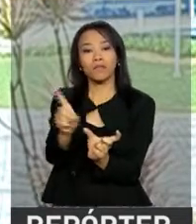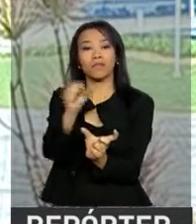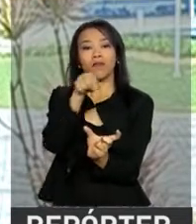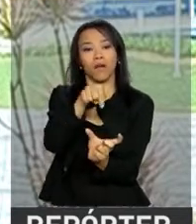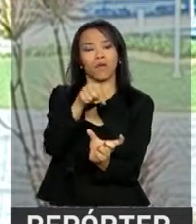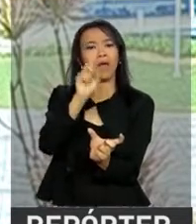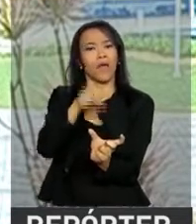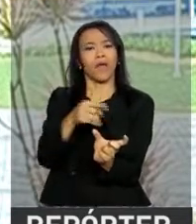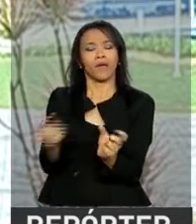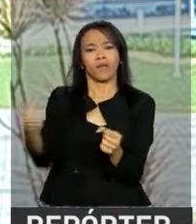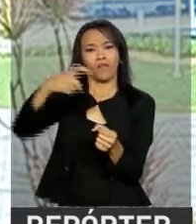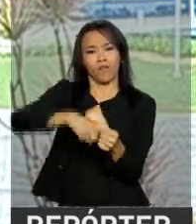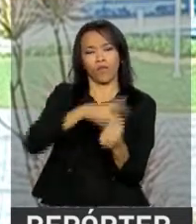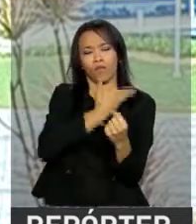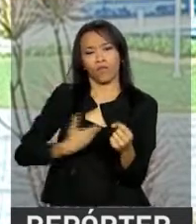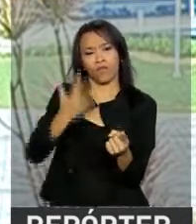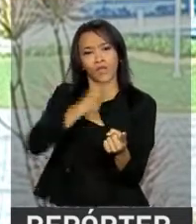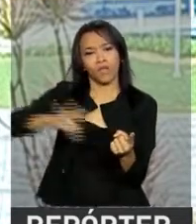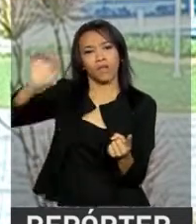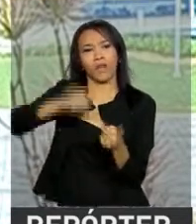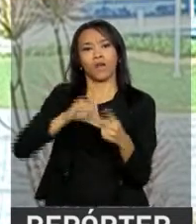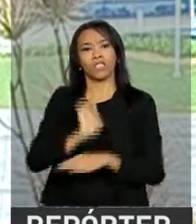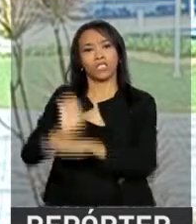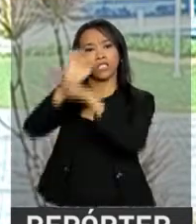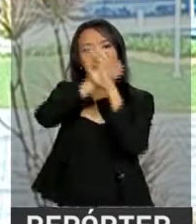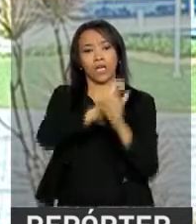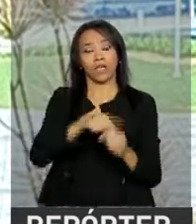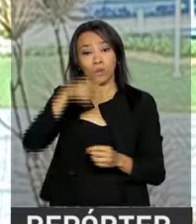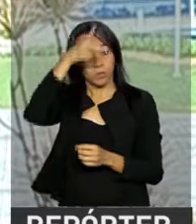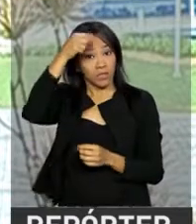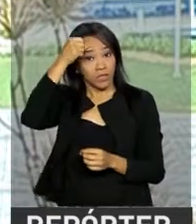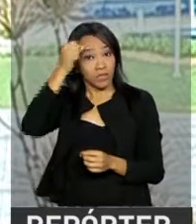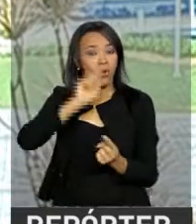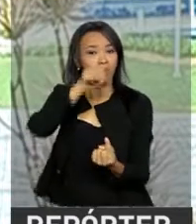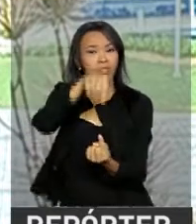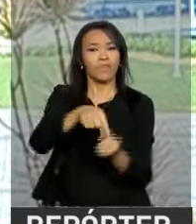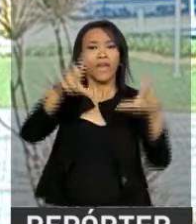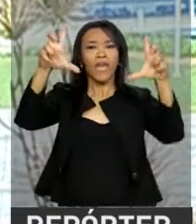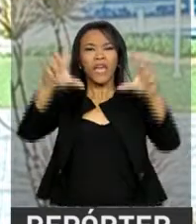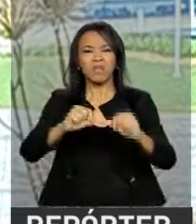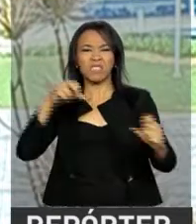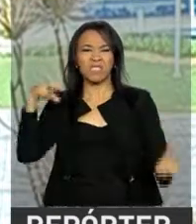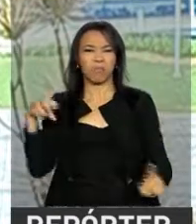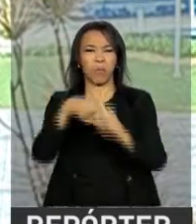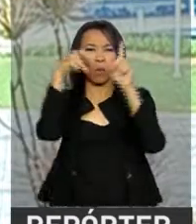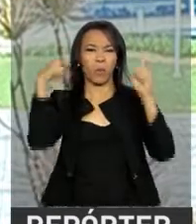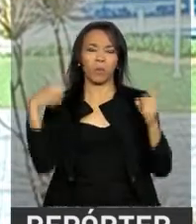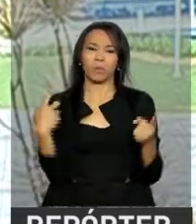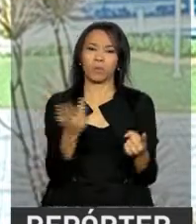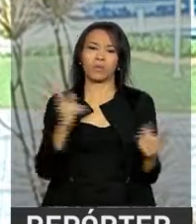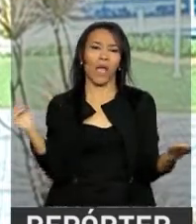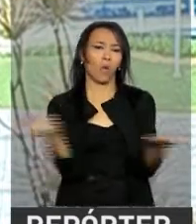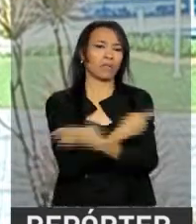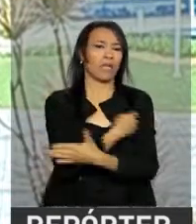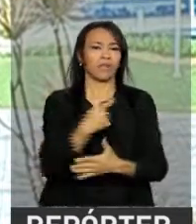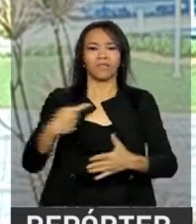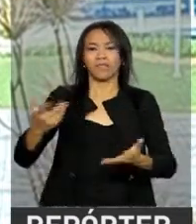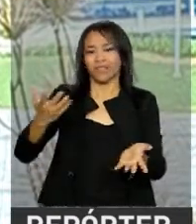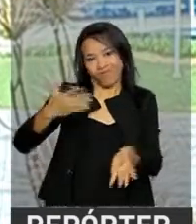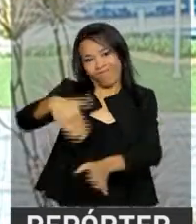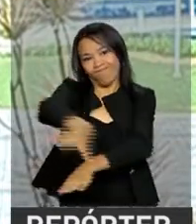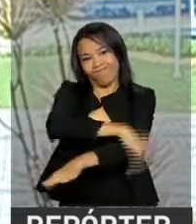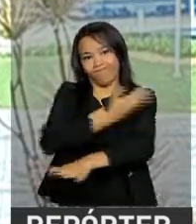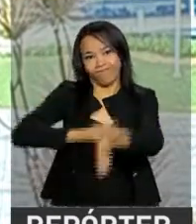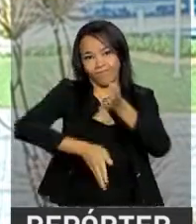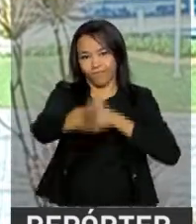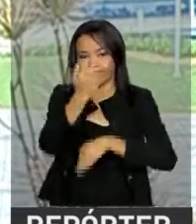envolve a união estados e municípios com o objetivo de reduzir os acidentes e as mortes no trânsito estão